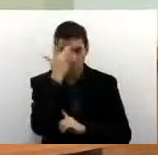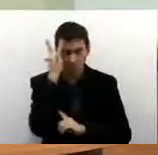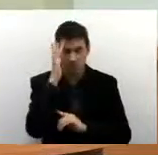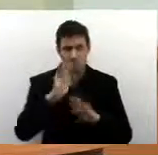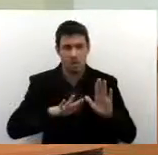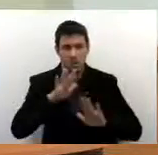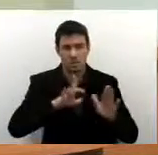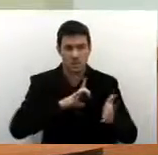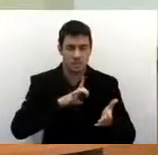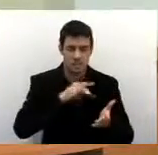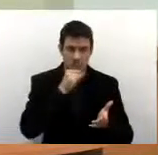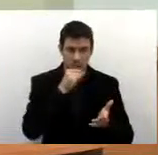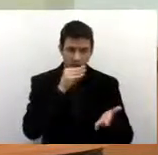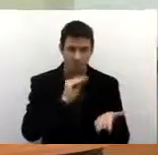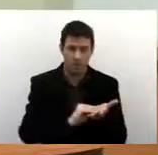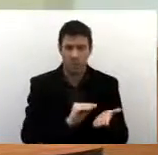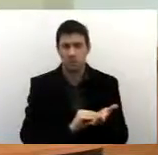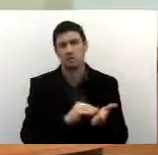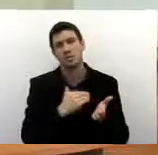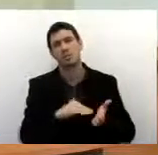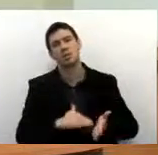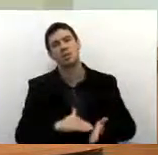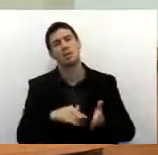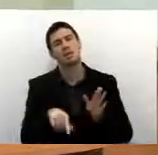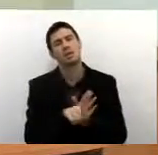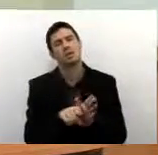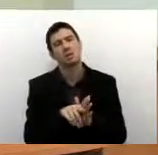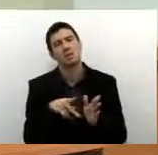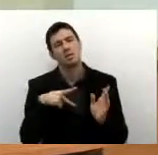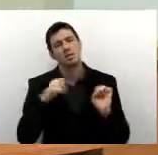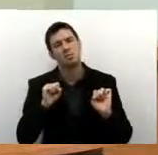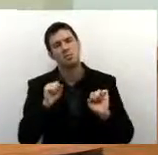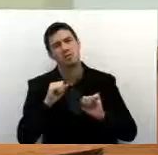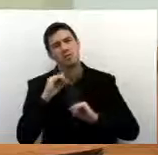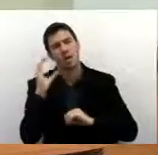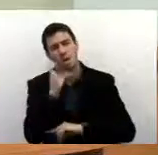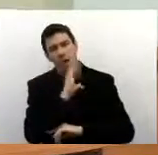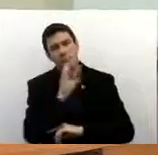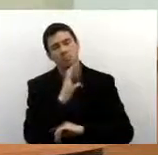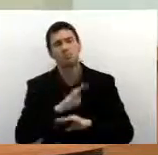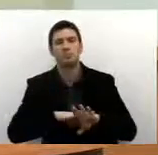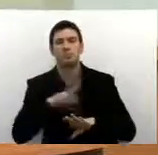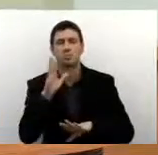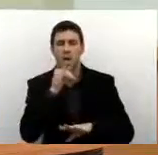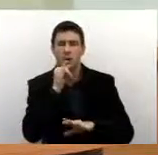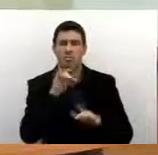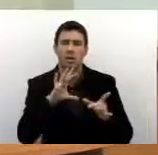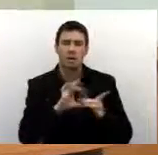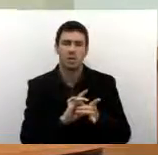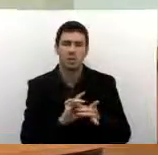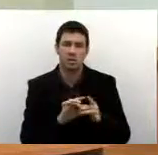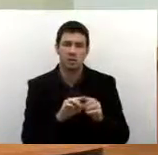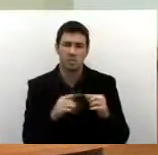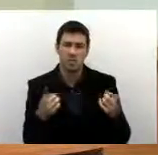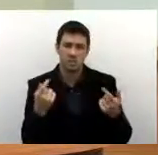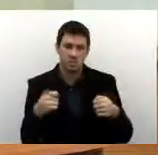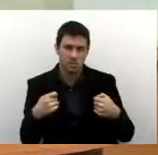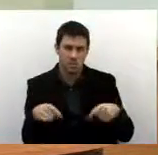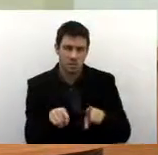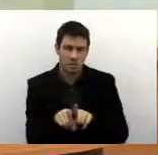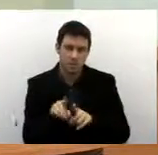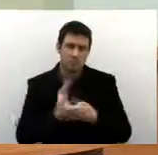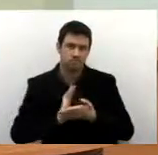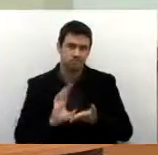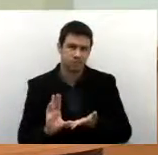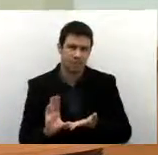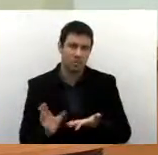a gente vê o empenho do secretário via telefone e tal, que deveria ser mais rápido, uma interligação mais rápida. Isso, para isso, precisa fazer